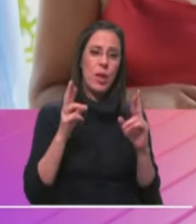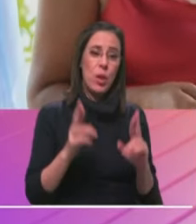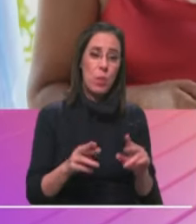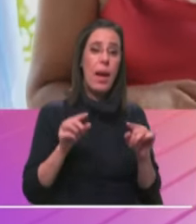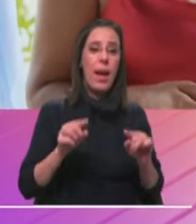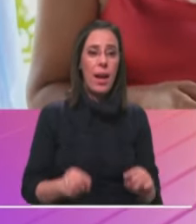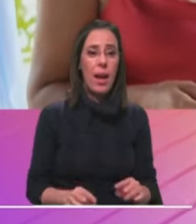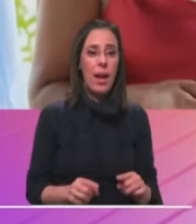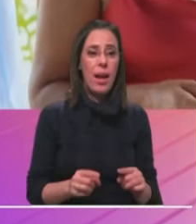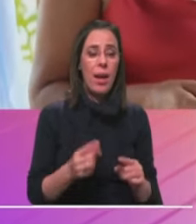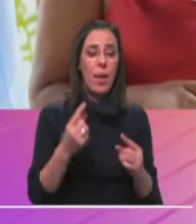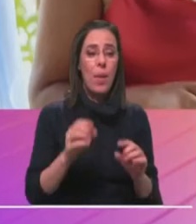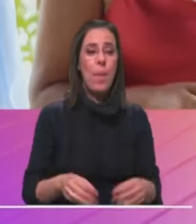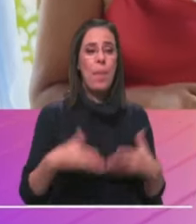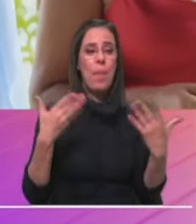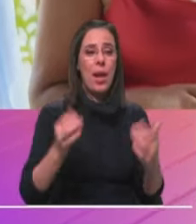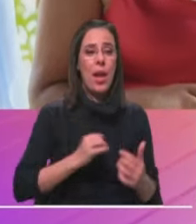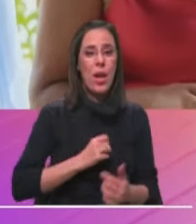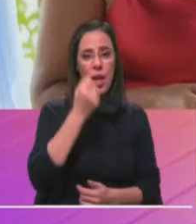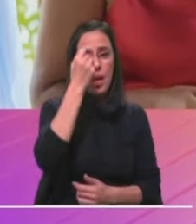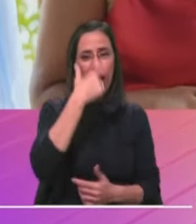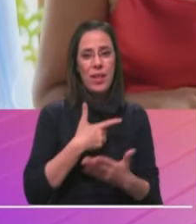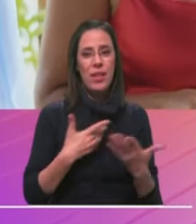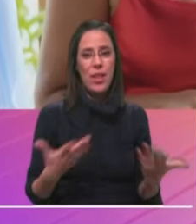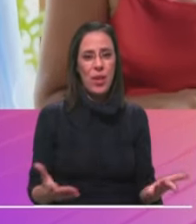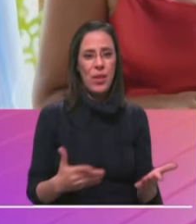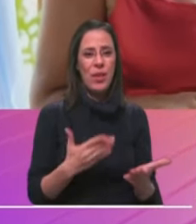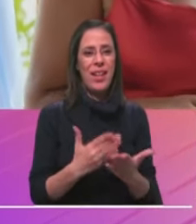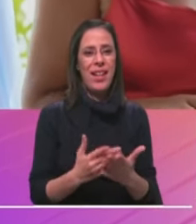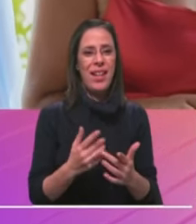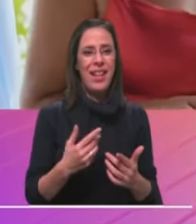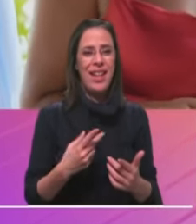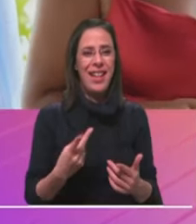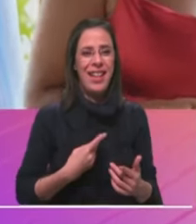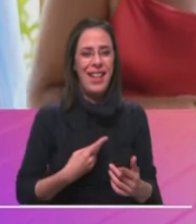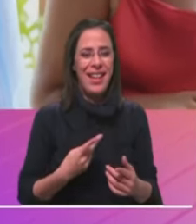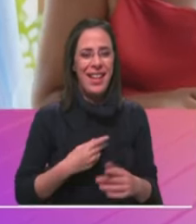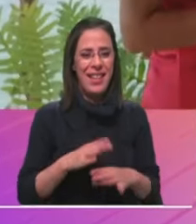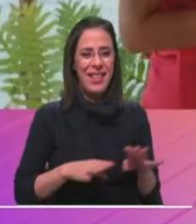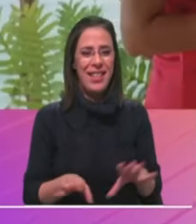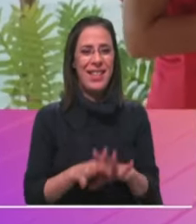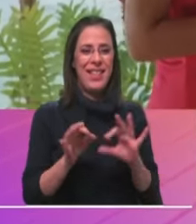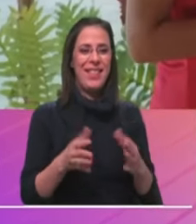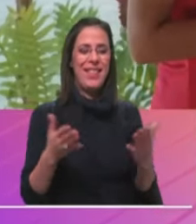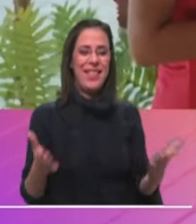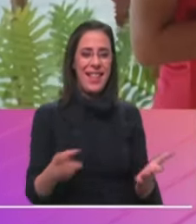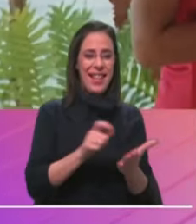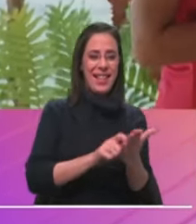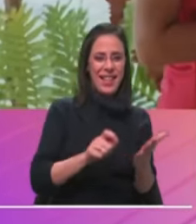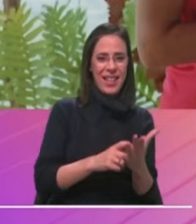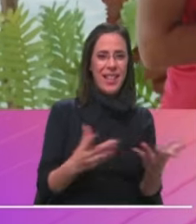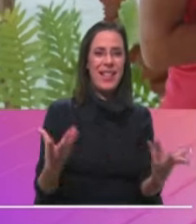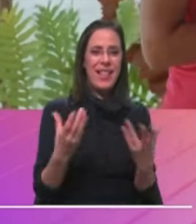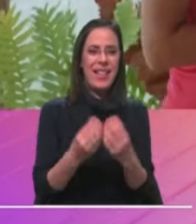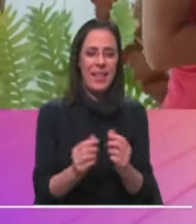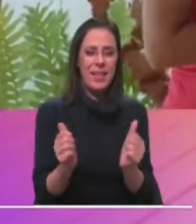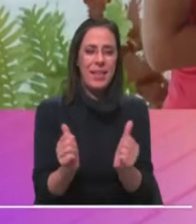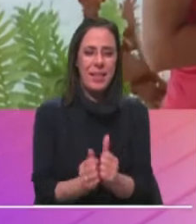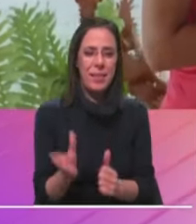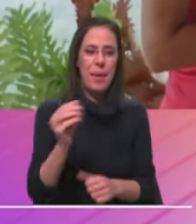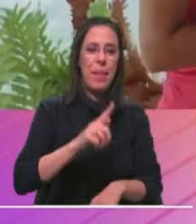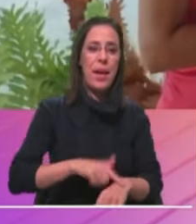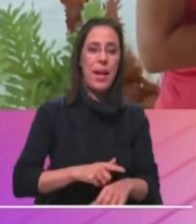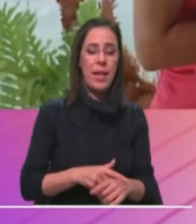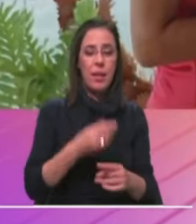que esta tenha sido apenas o princípio da nossa história até nisto nós fizemos igual E que juntos passemos muitos mais